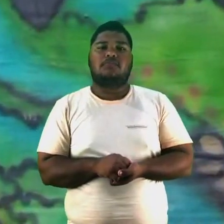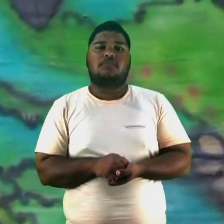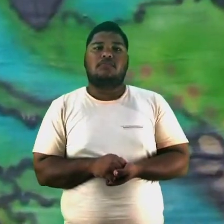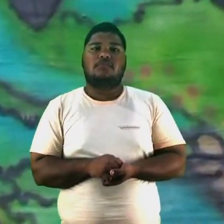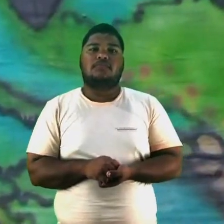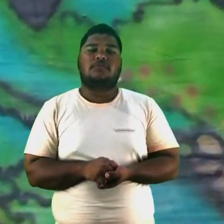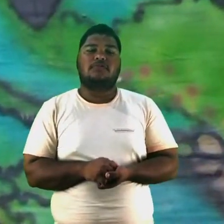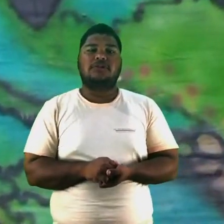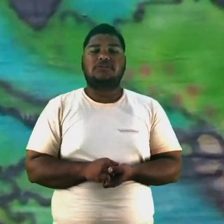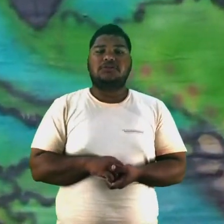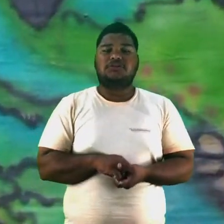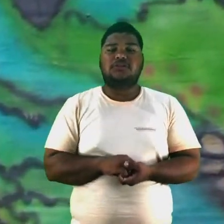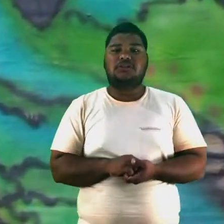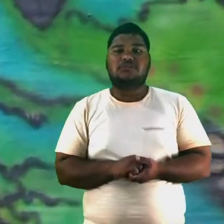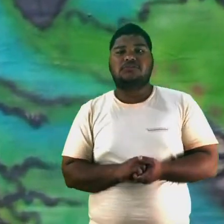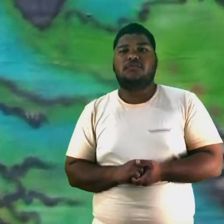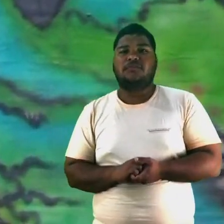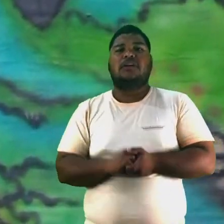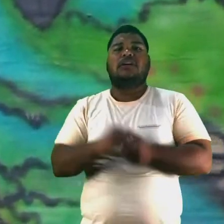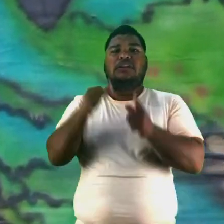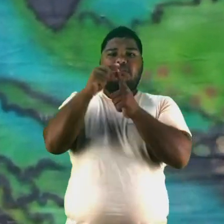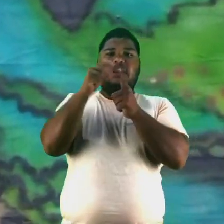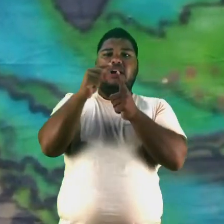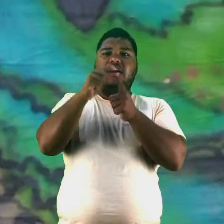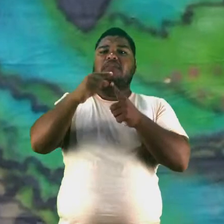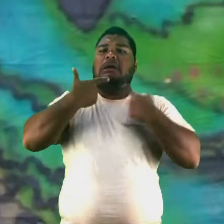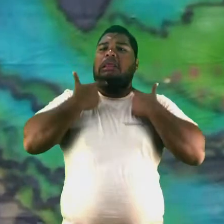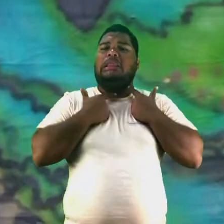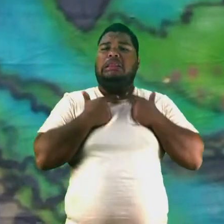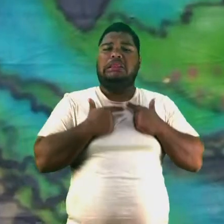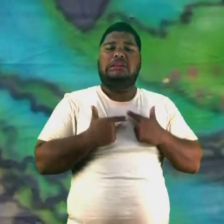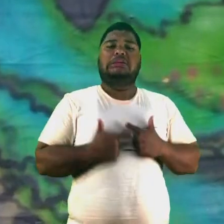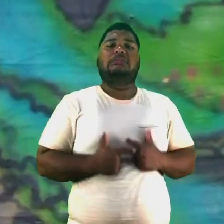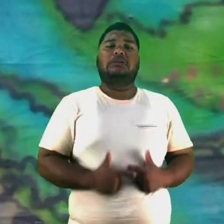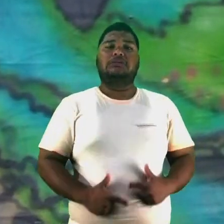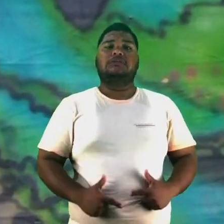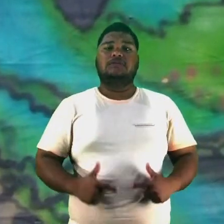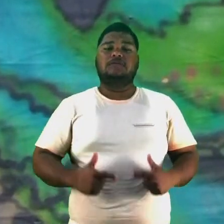que regenera, que lava, que purifica.